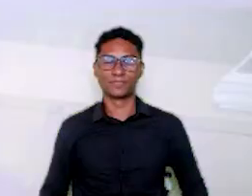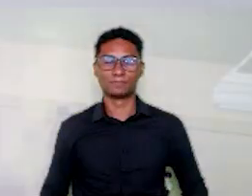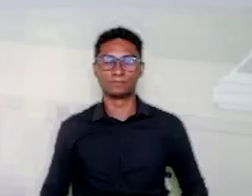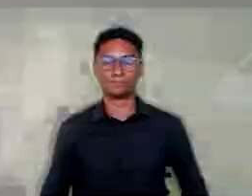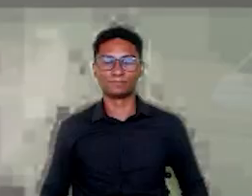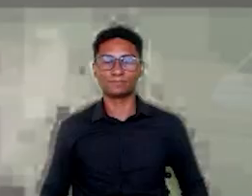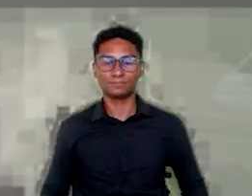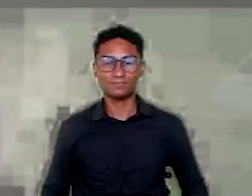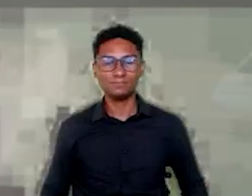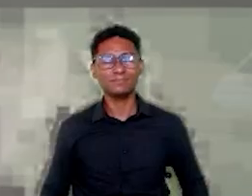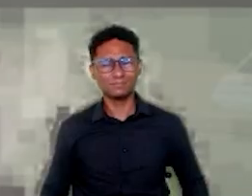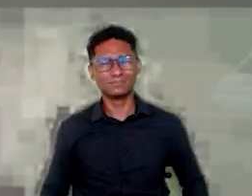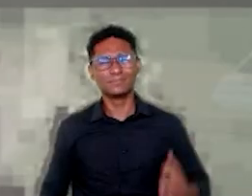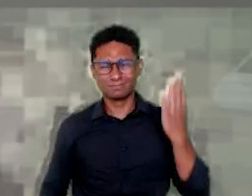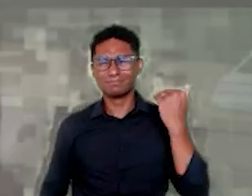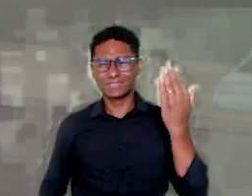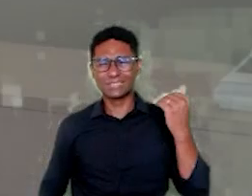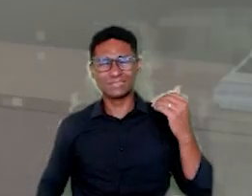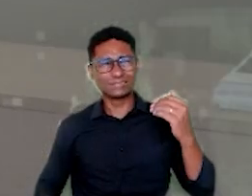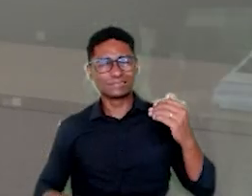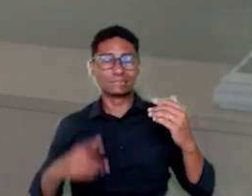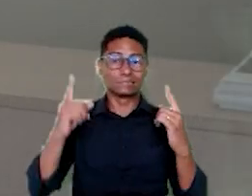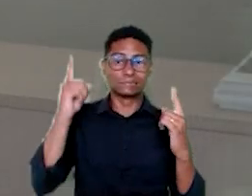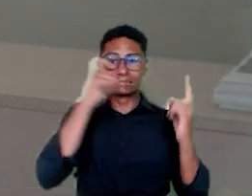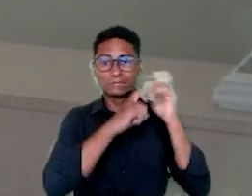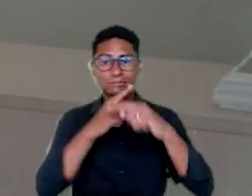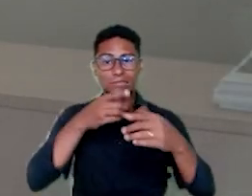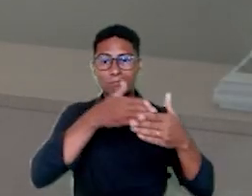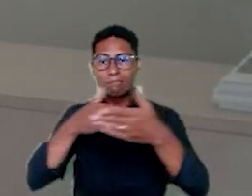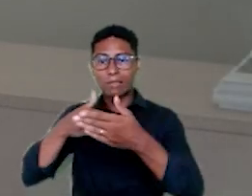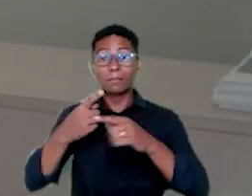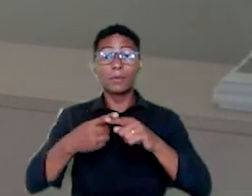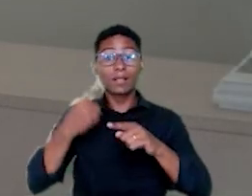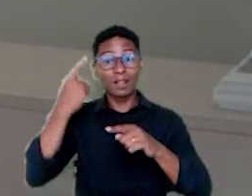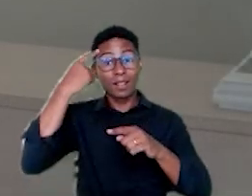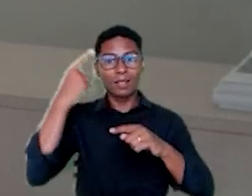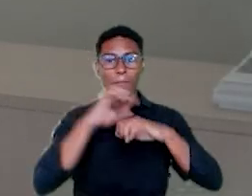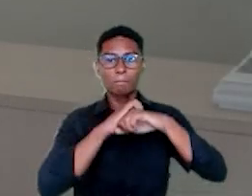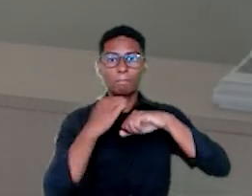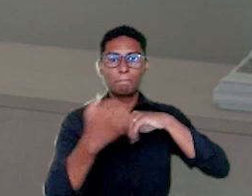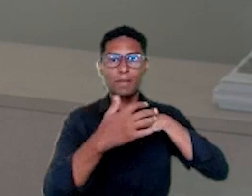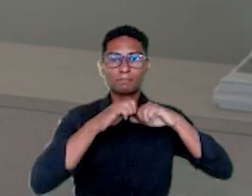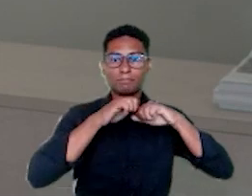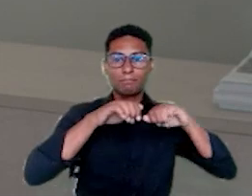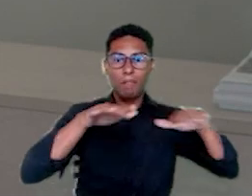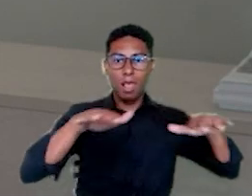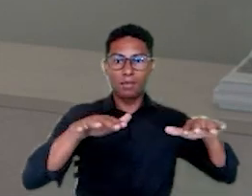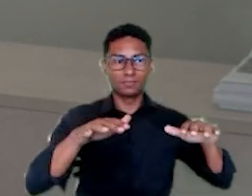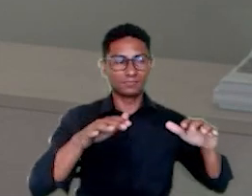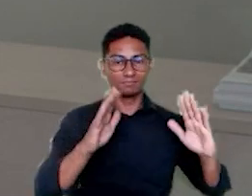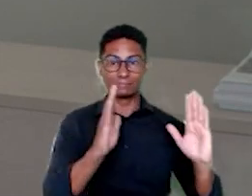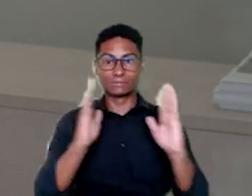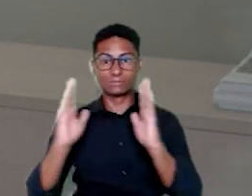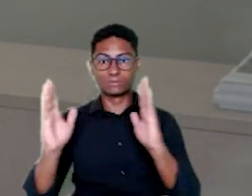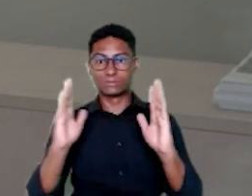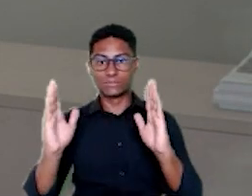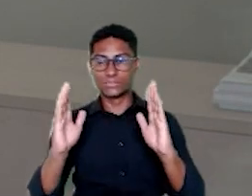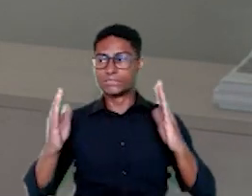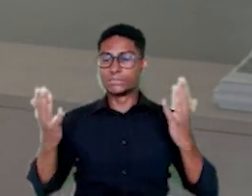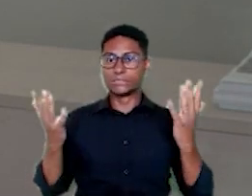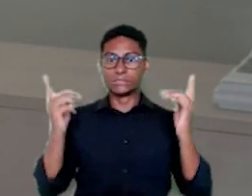Tivemos alguns contratempos no momento pós-pandemia, onde tivemos que equilibrar os pratos.